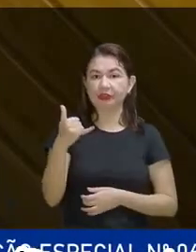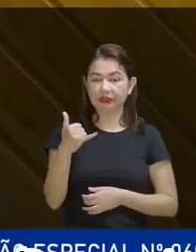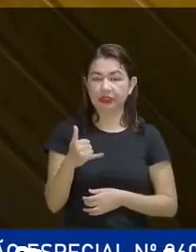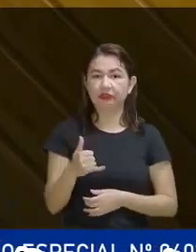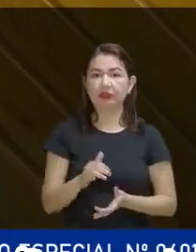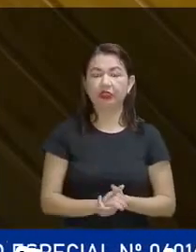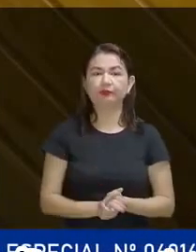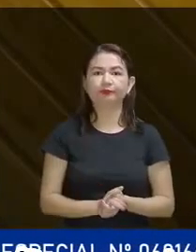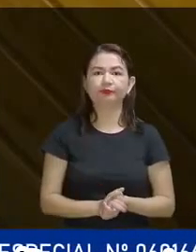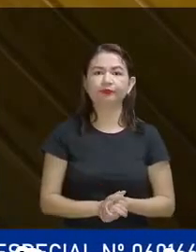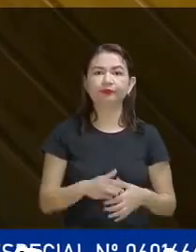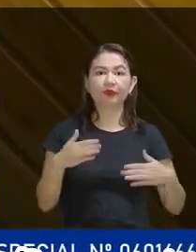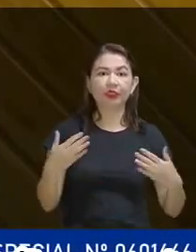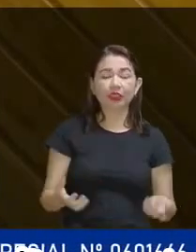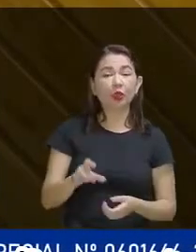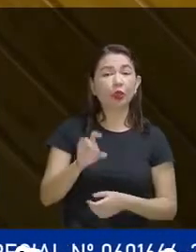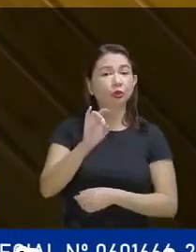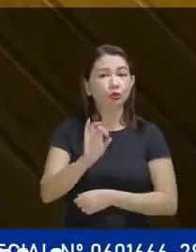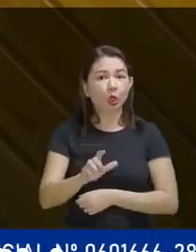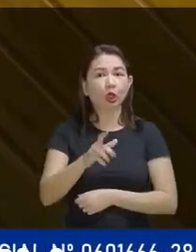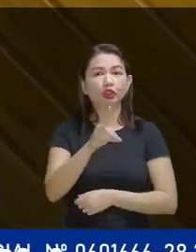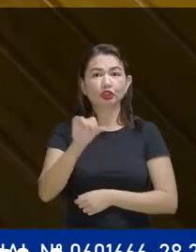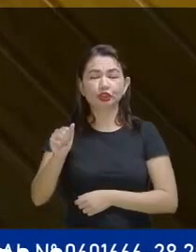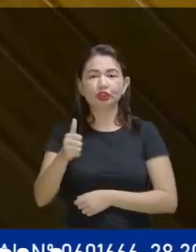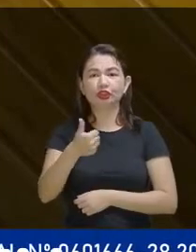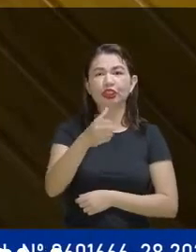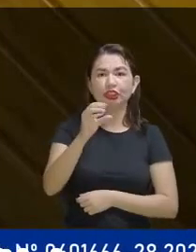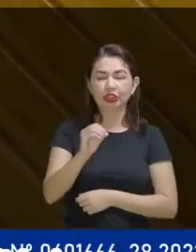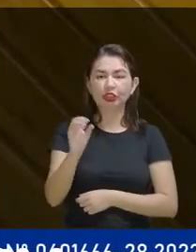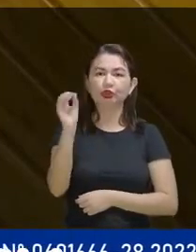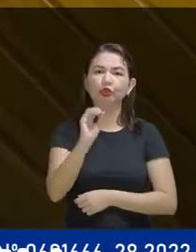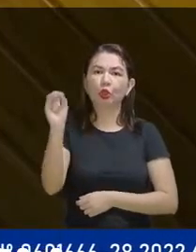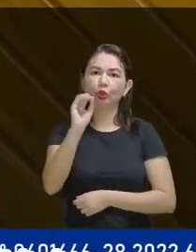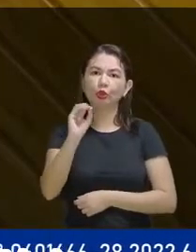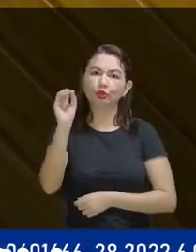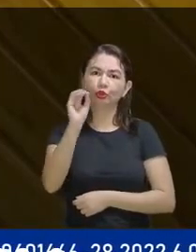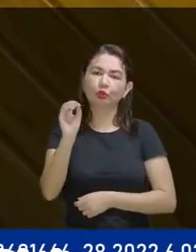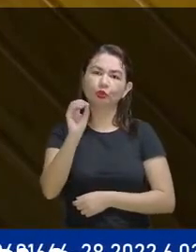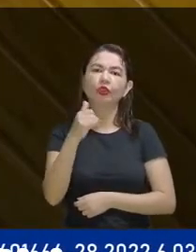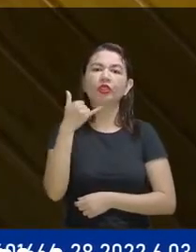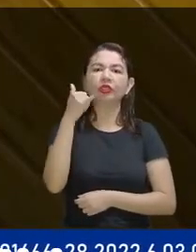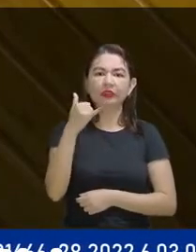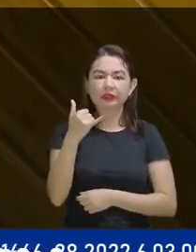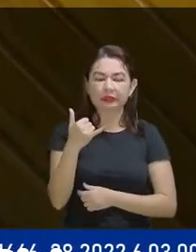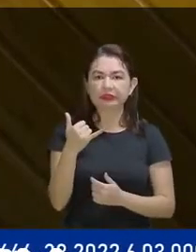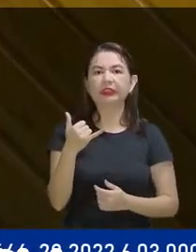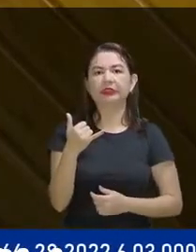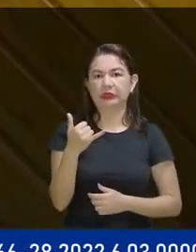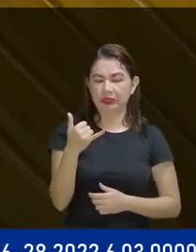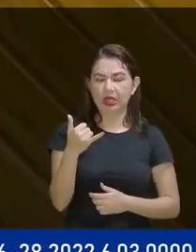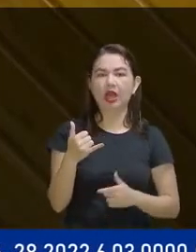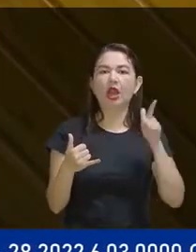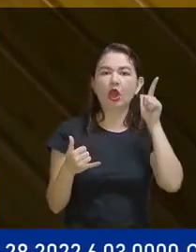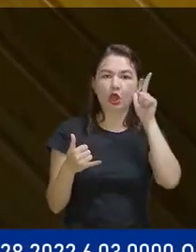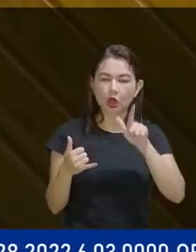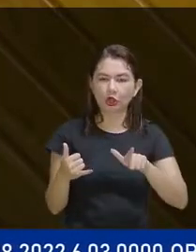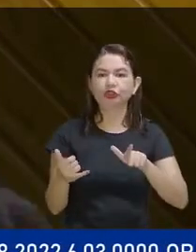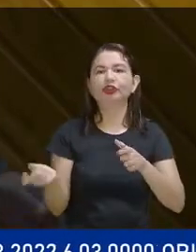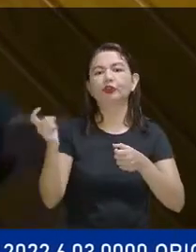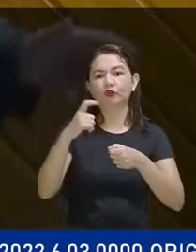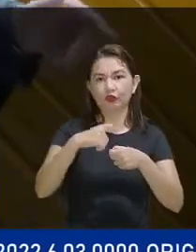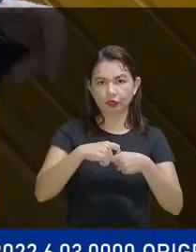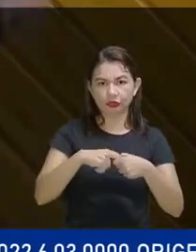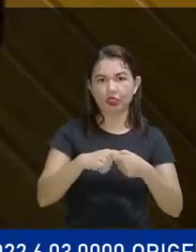requeridas cautelares específicas para a busca e apreensão dos celulares, a fim de convalidar a ilegalidade. A decisão